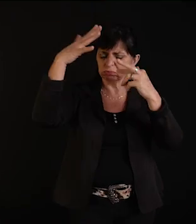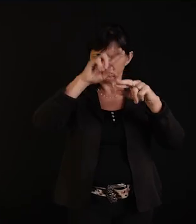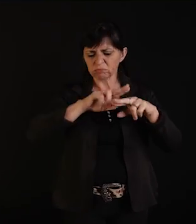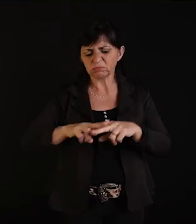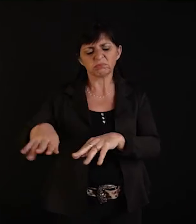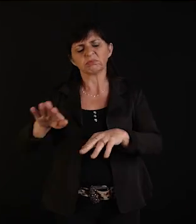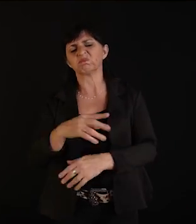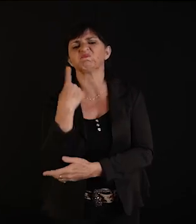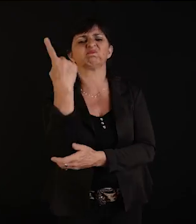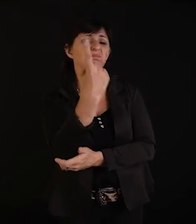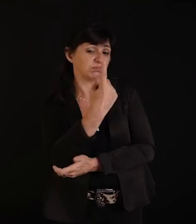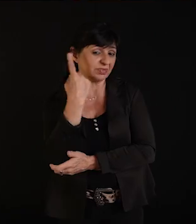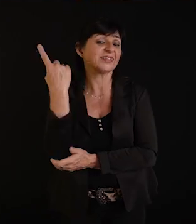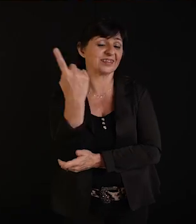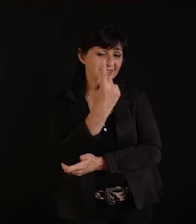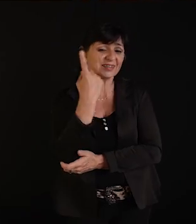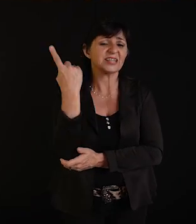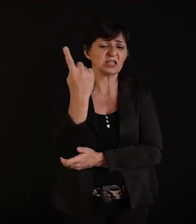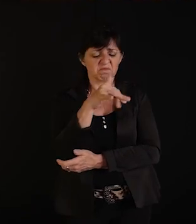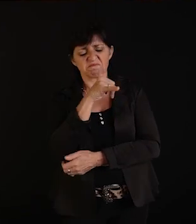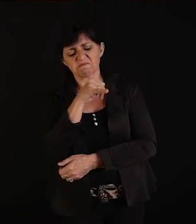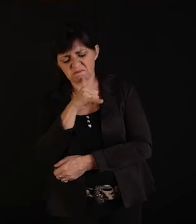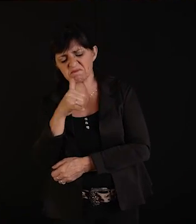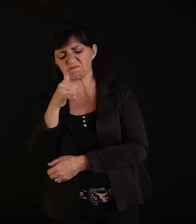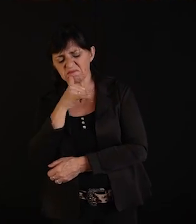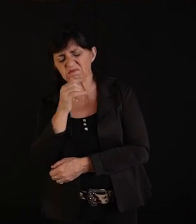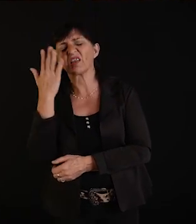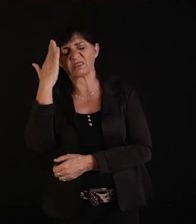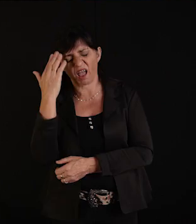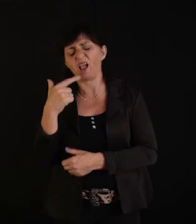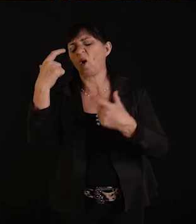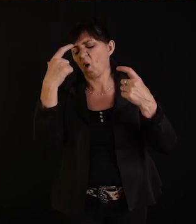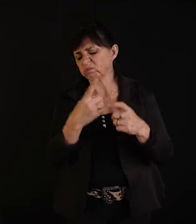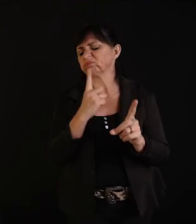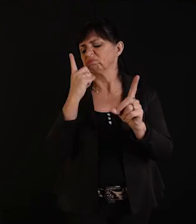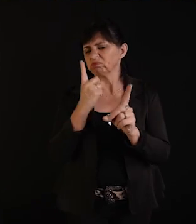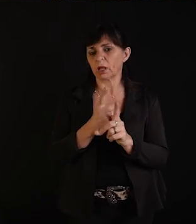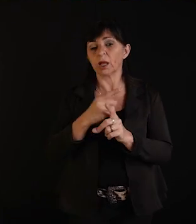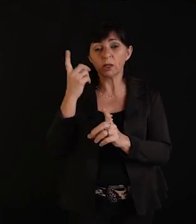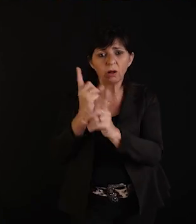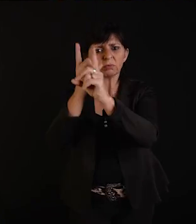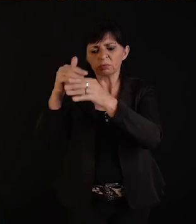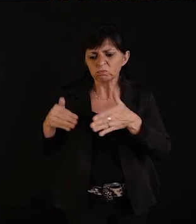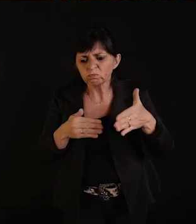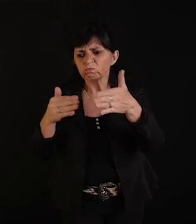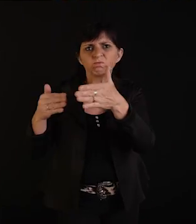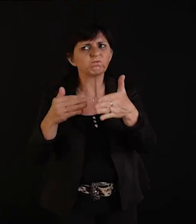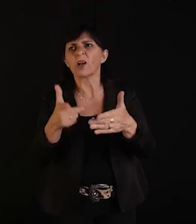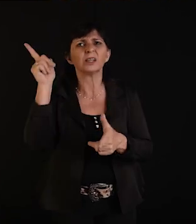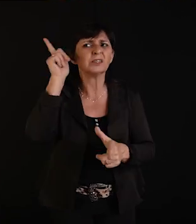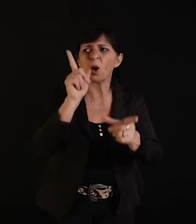a solidão, sei onde a tristeza mora. Procuro meu rumo certo, mas não